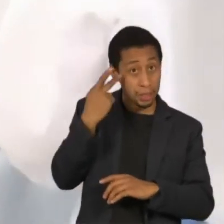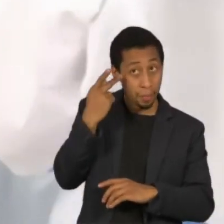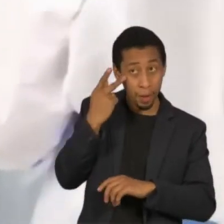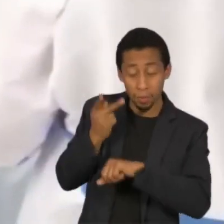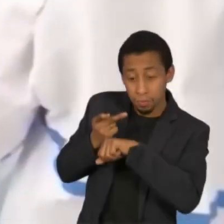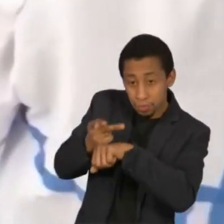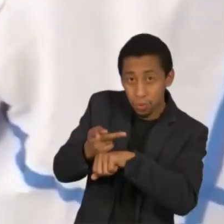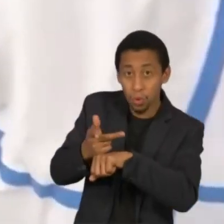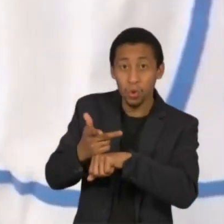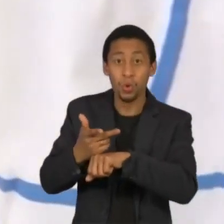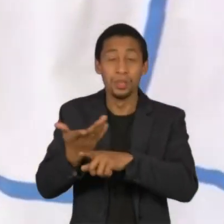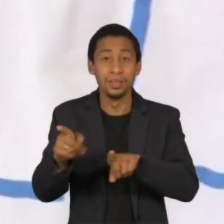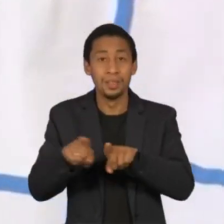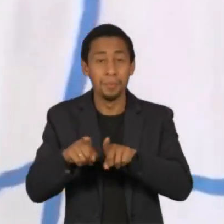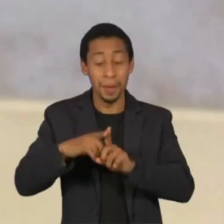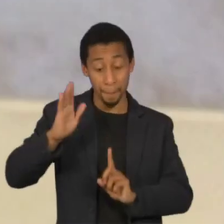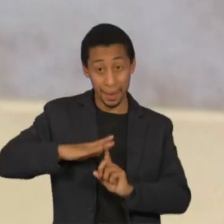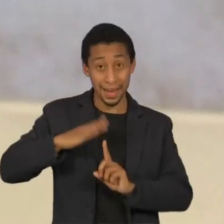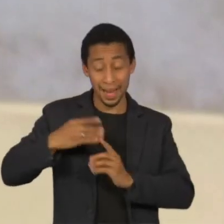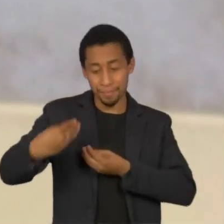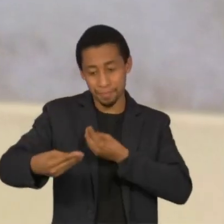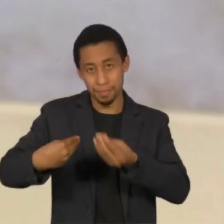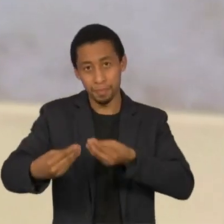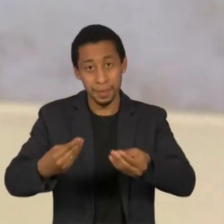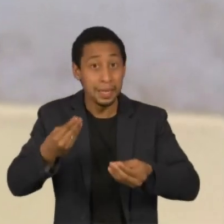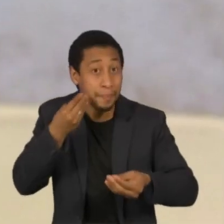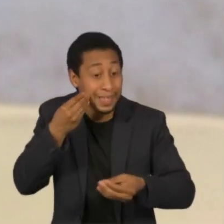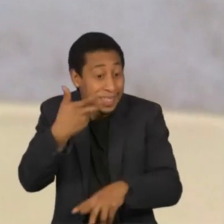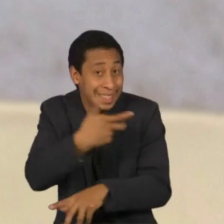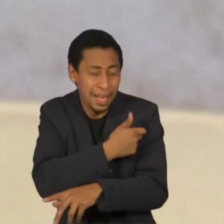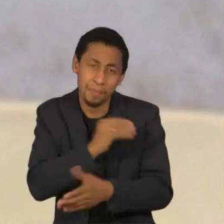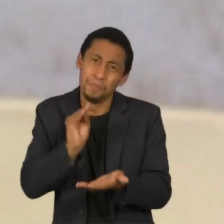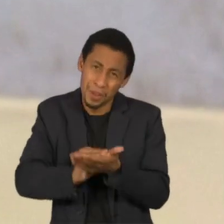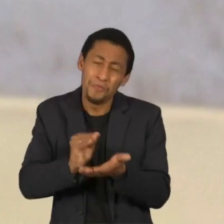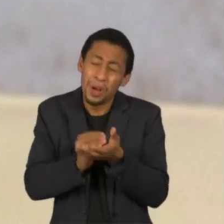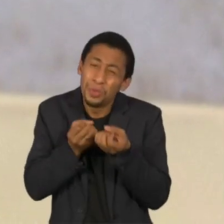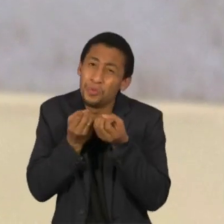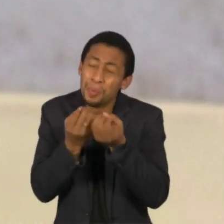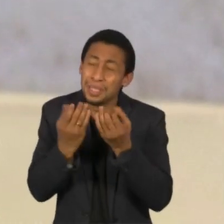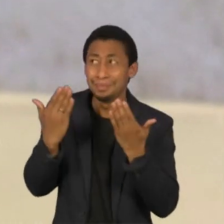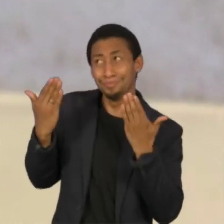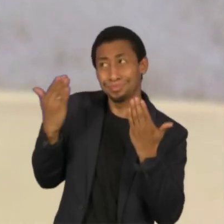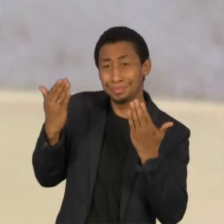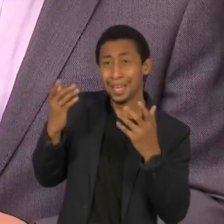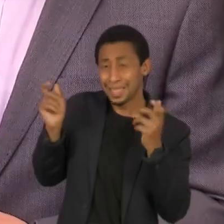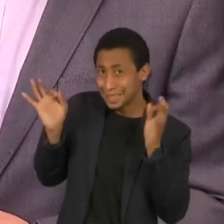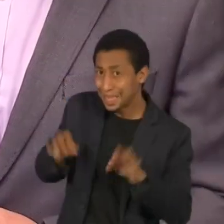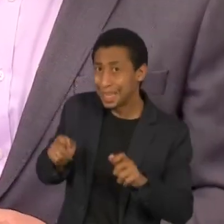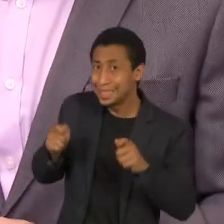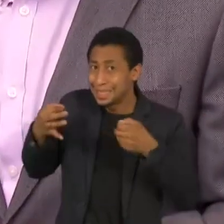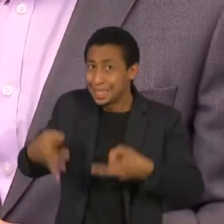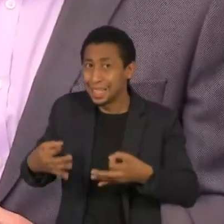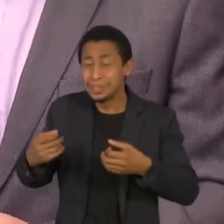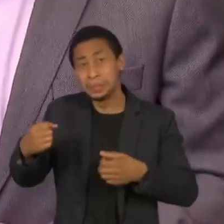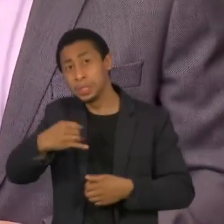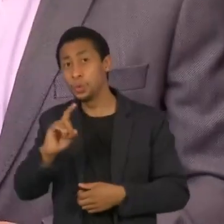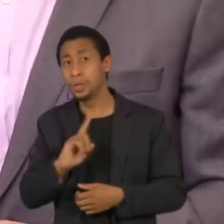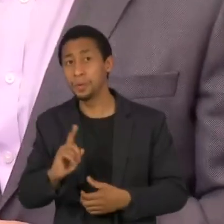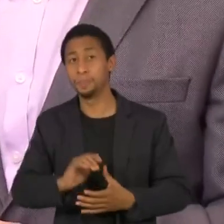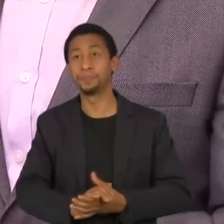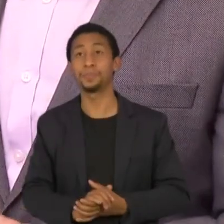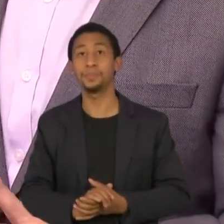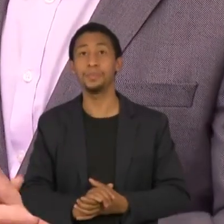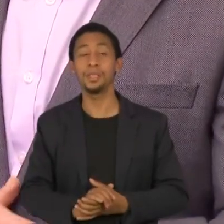Paraná para oferecer as doses. A falta de informações levanta dúvidas sobre a eficácia. Nós fomos procurados